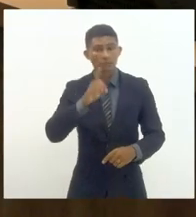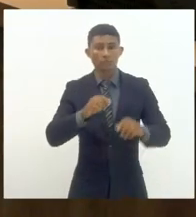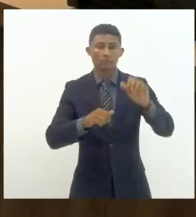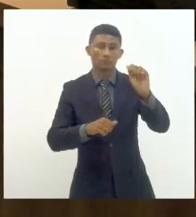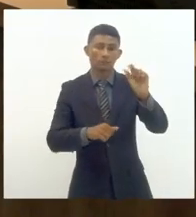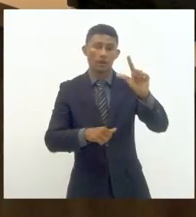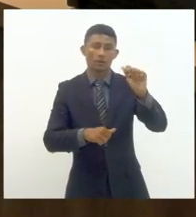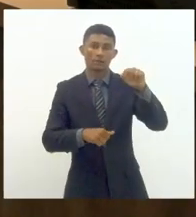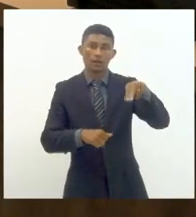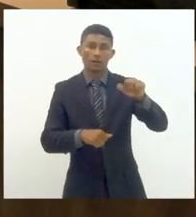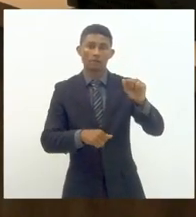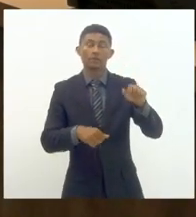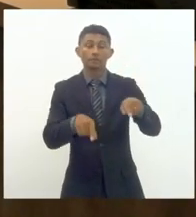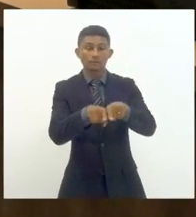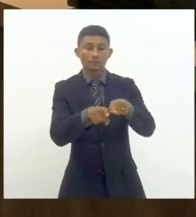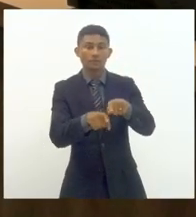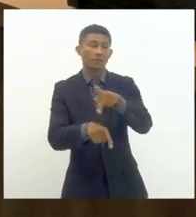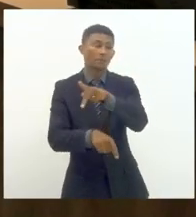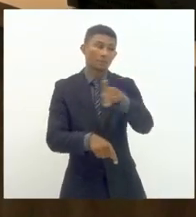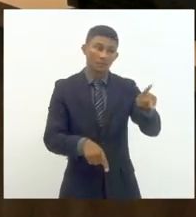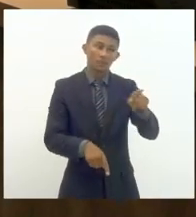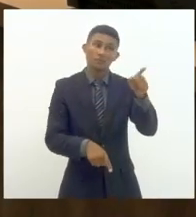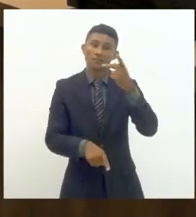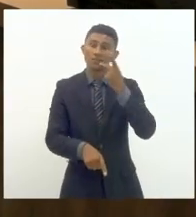seu presidente, que o senhor não mencionou.